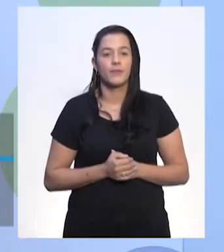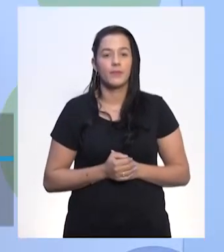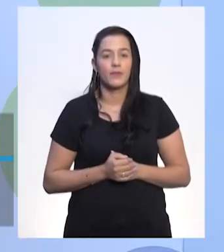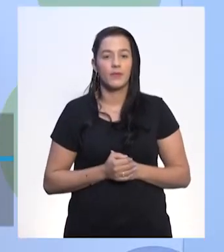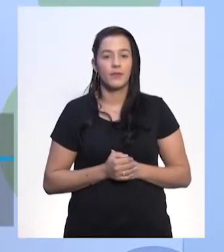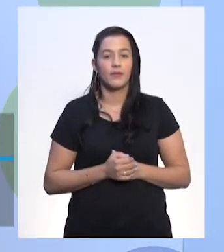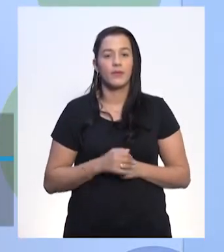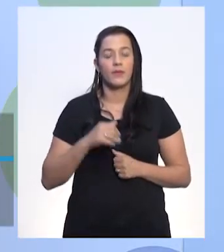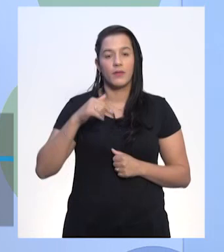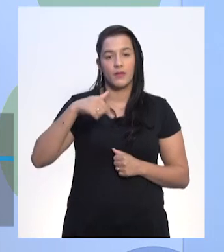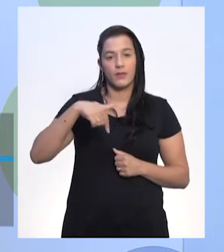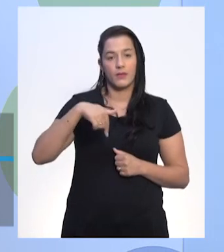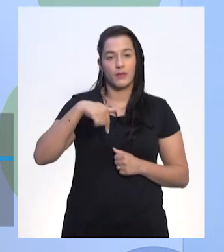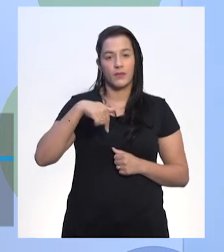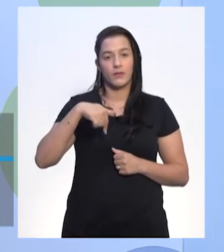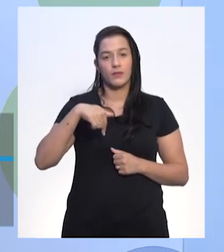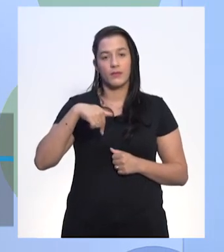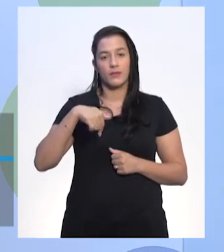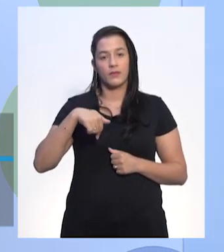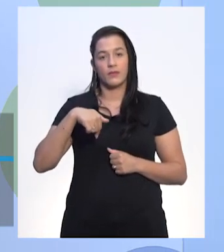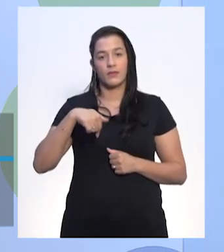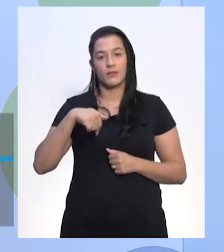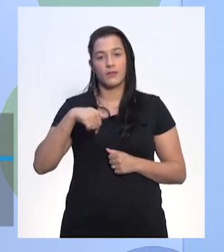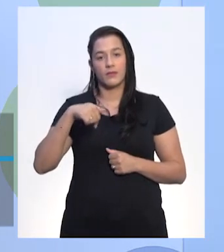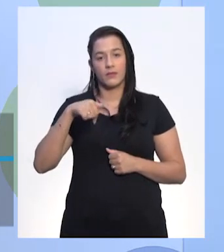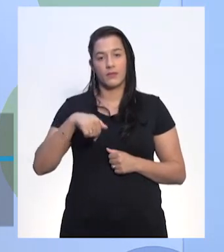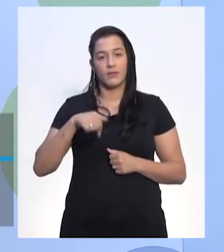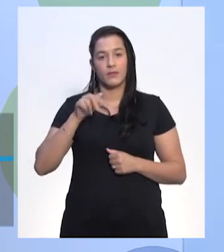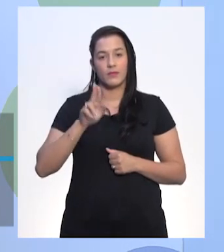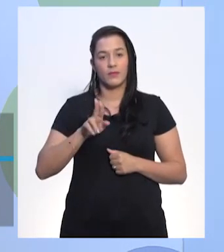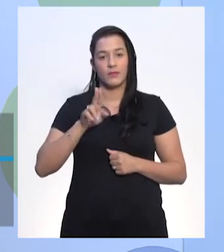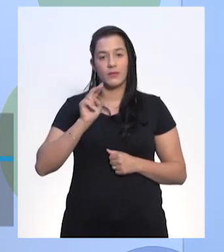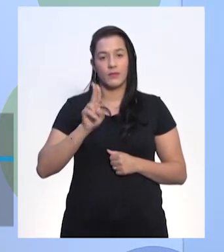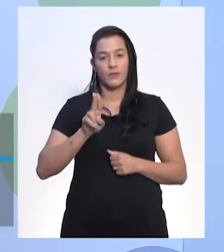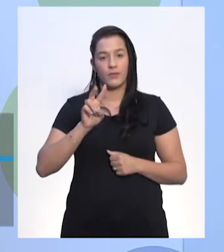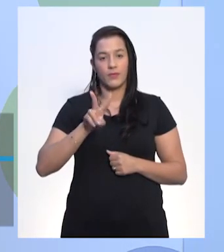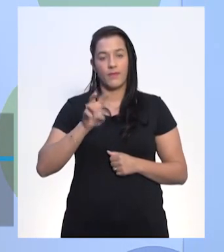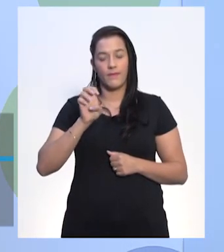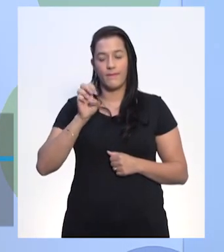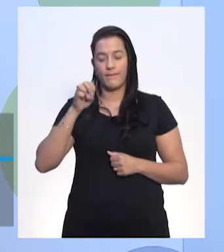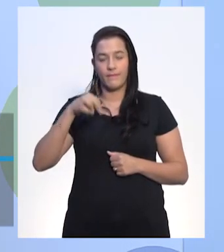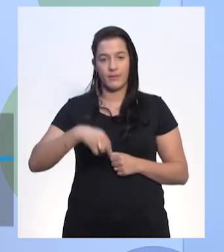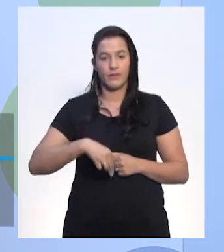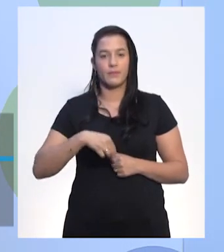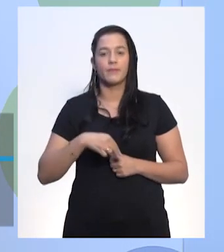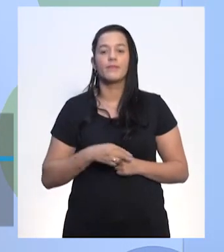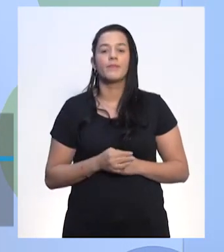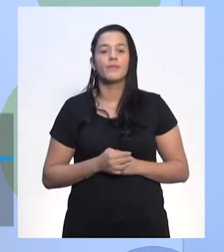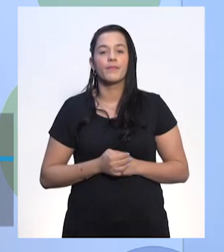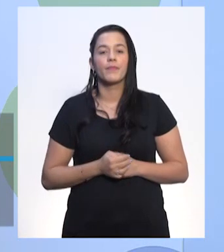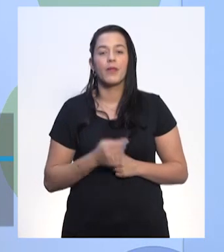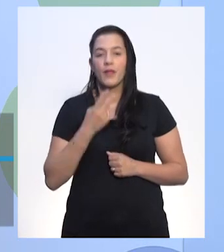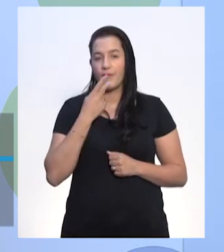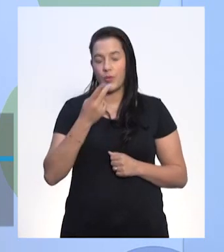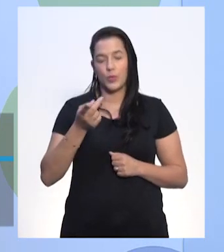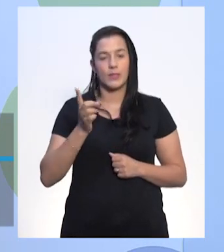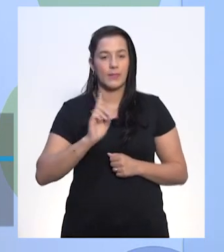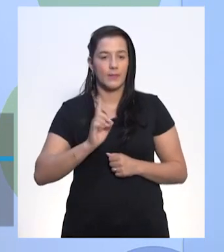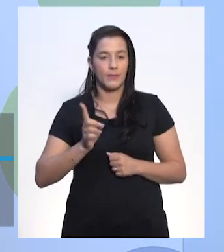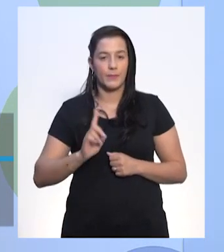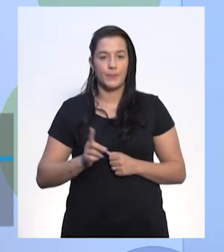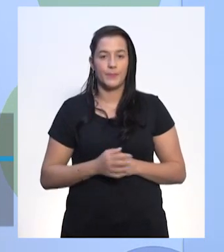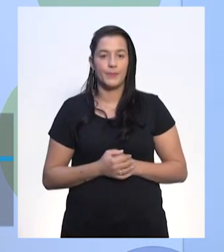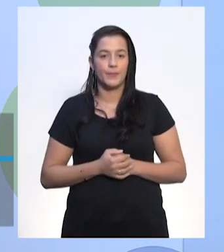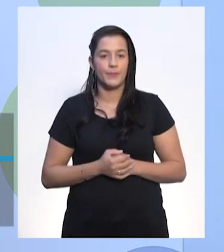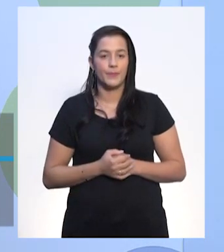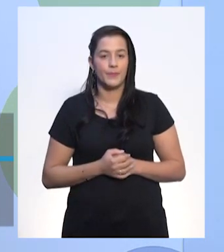que Kelvin, L-V-I-N. Kelvin normal. Falou que não, Mara, que não tem perto Não da